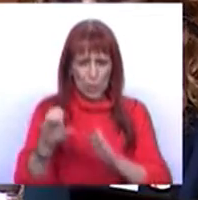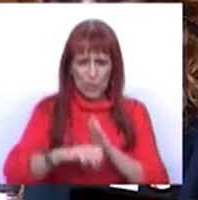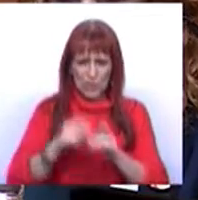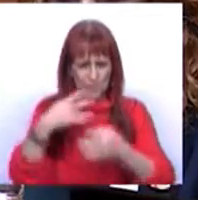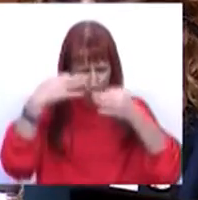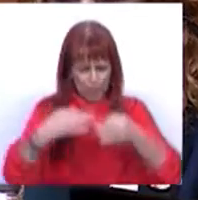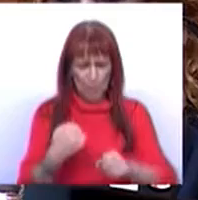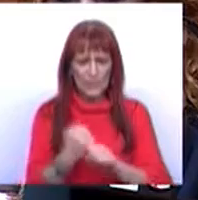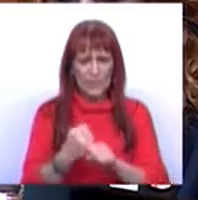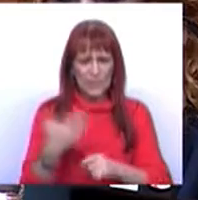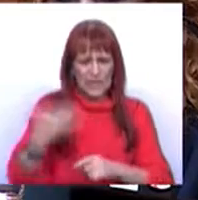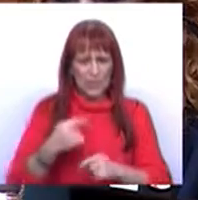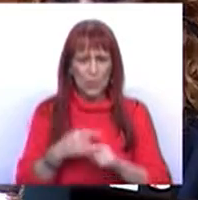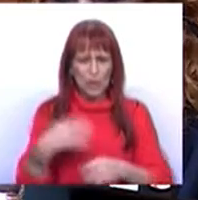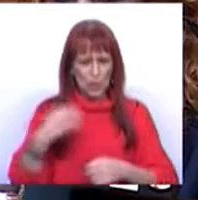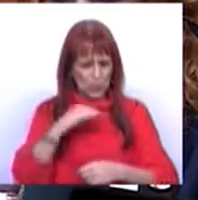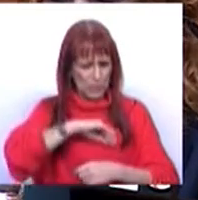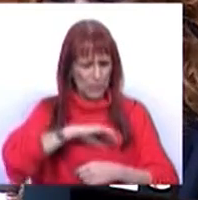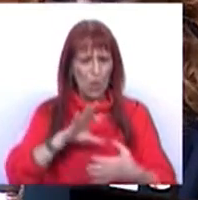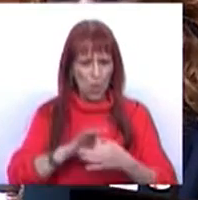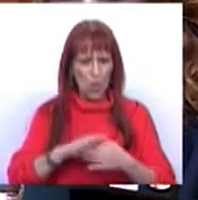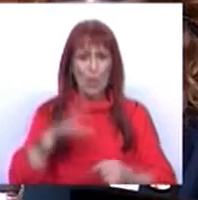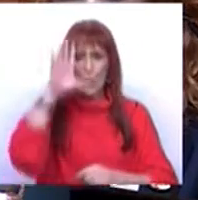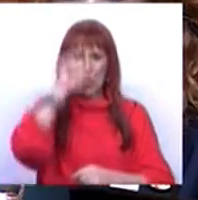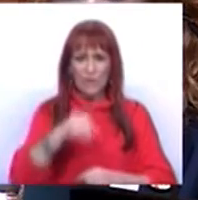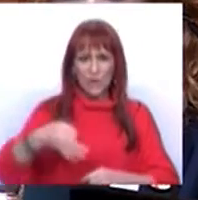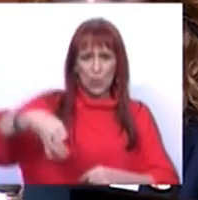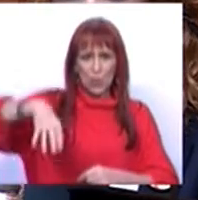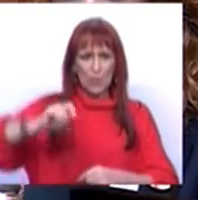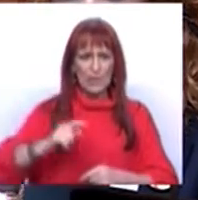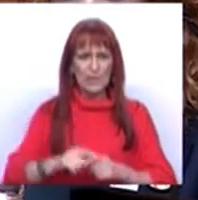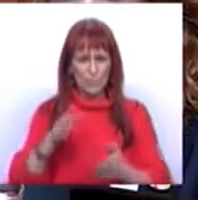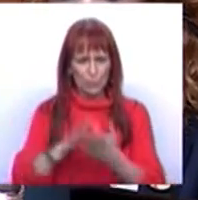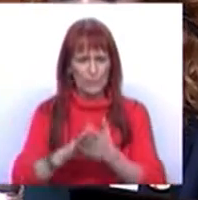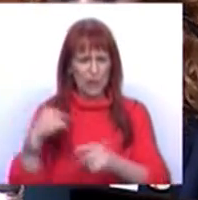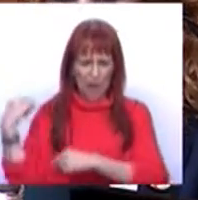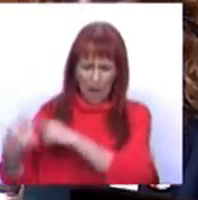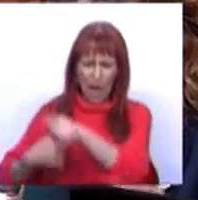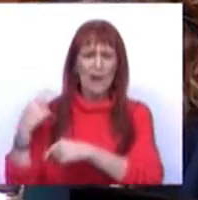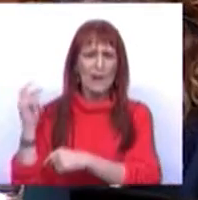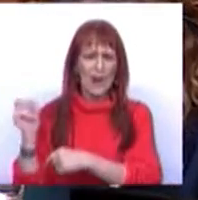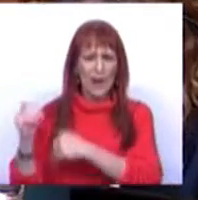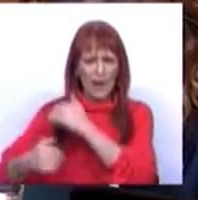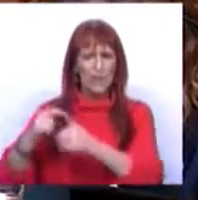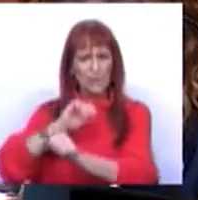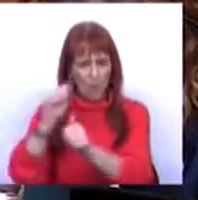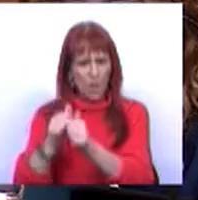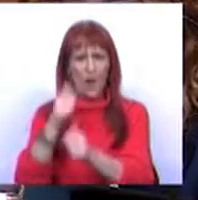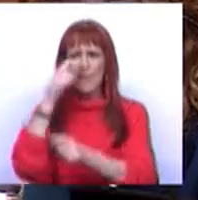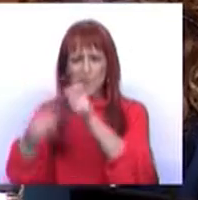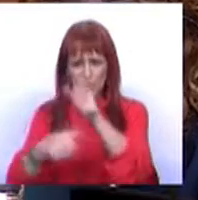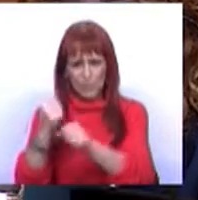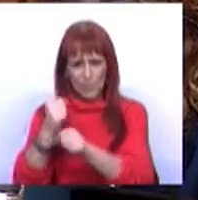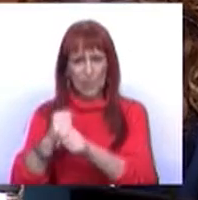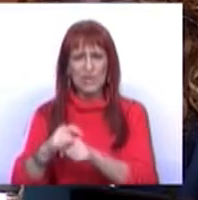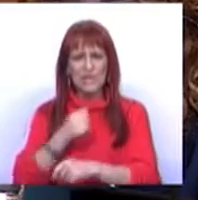condições dignas de trabalho e o direito a uma justa retribuição. E o Governo e o Partido Socialista já provaram, ao longo destes últimos anos, que estão ao lado dos trabalhadores